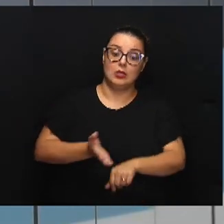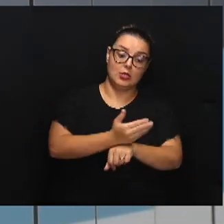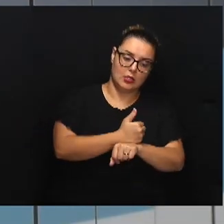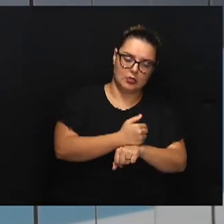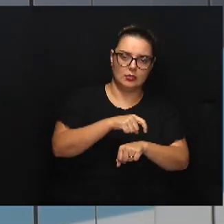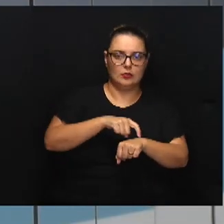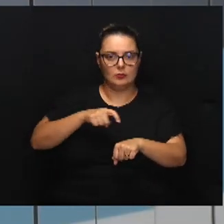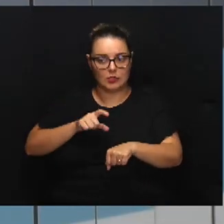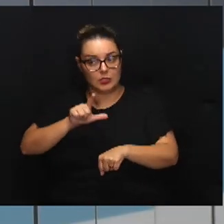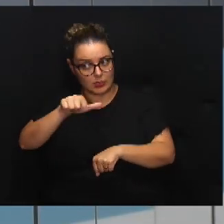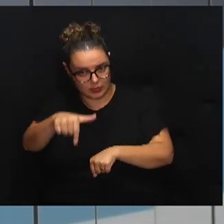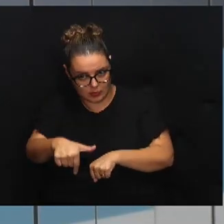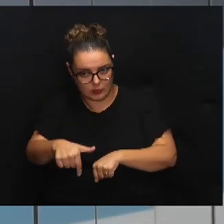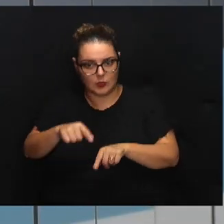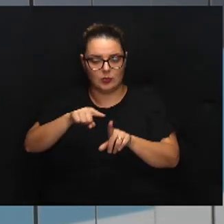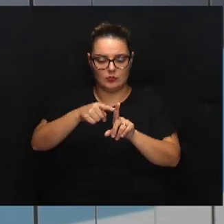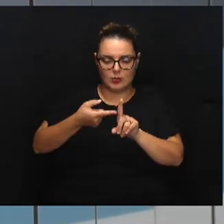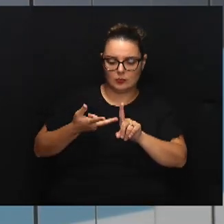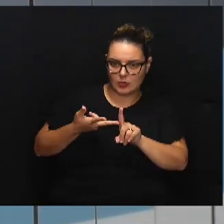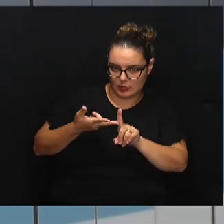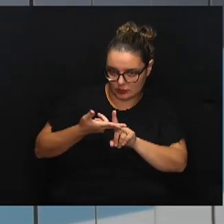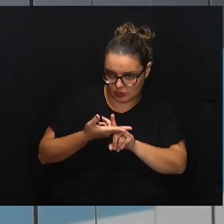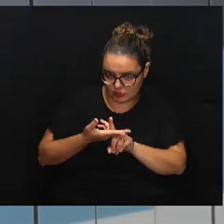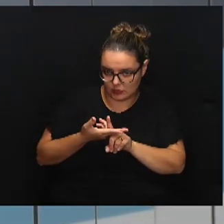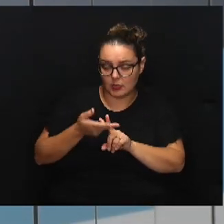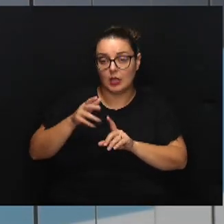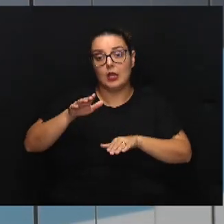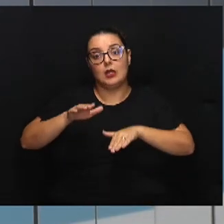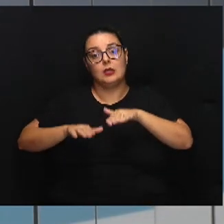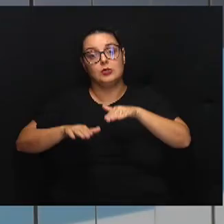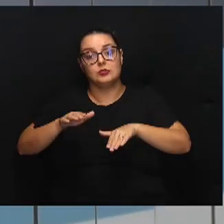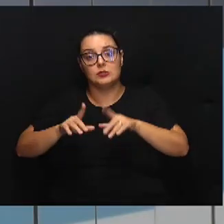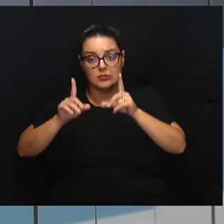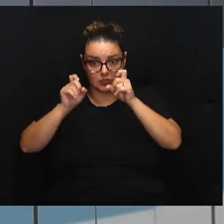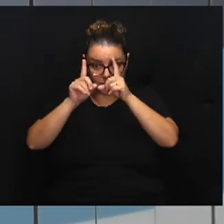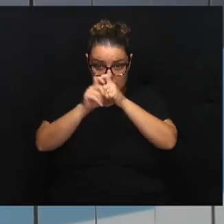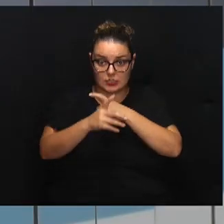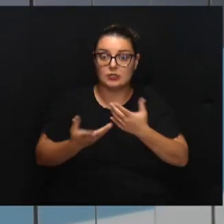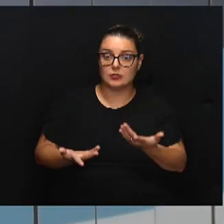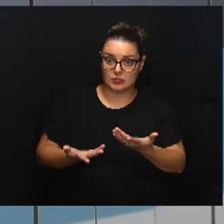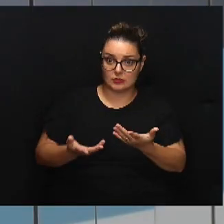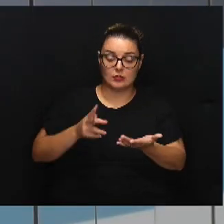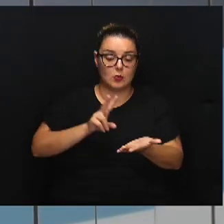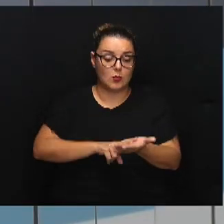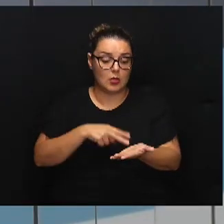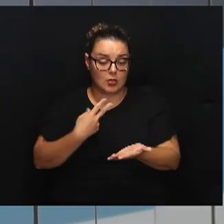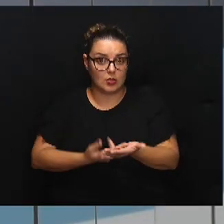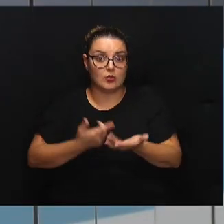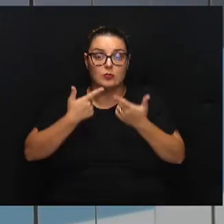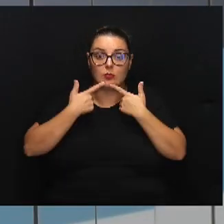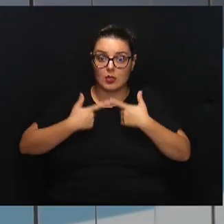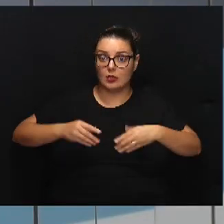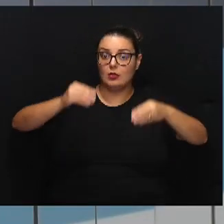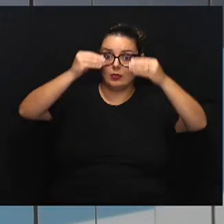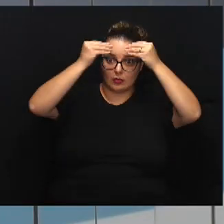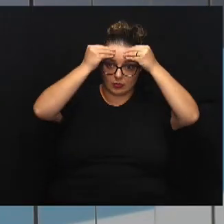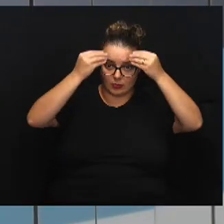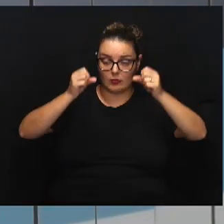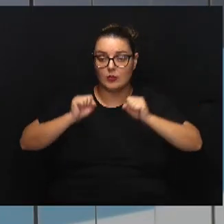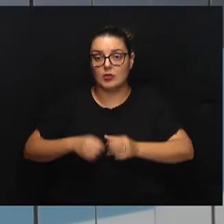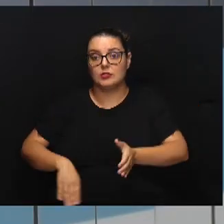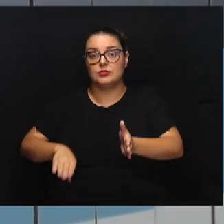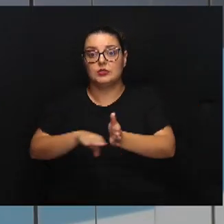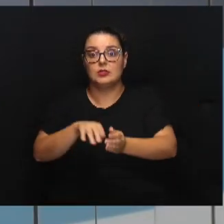durante e pós-cirúrgicos, eles são muitas vezes difíceis de se traduzir para uma linguagem que possa chegar até as